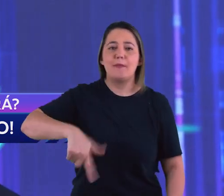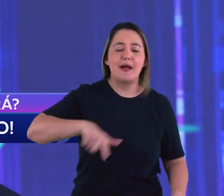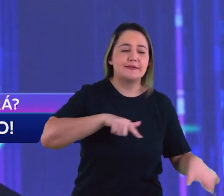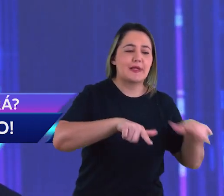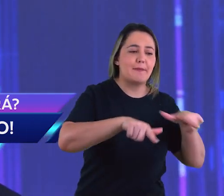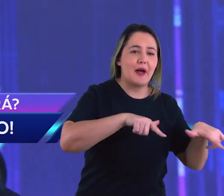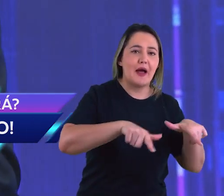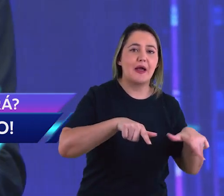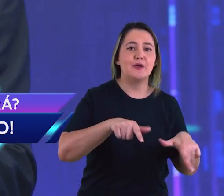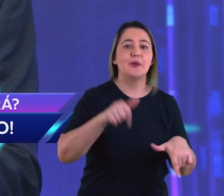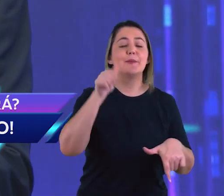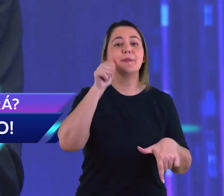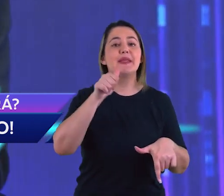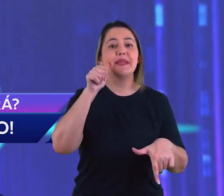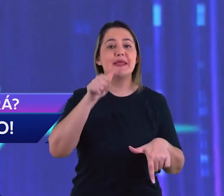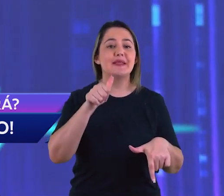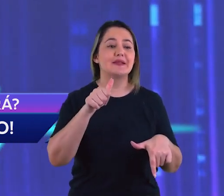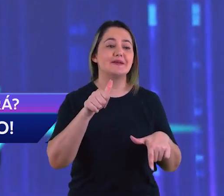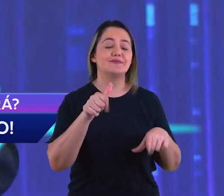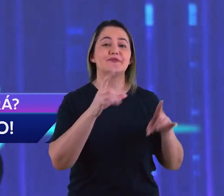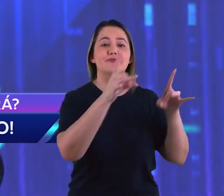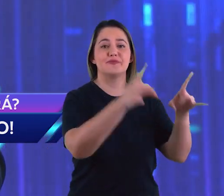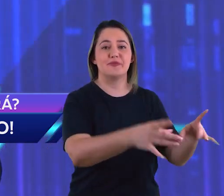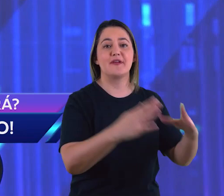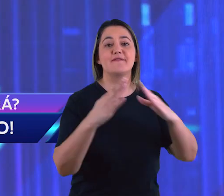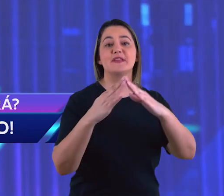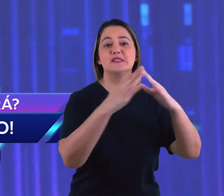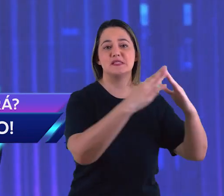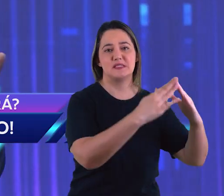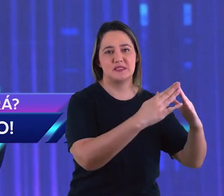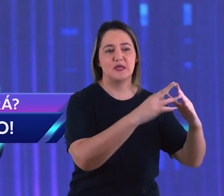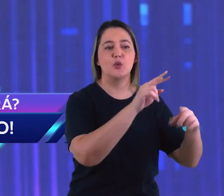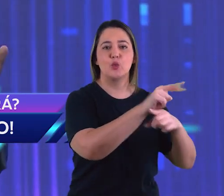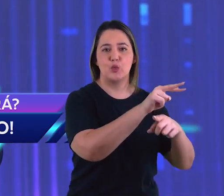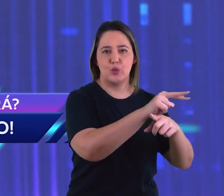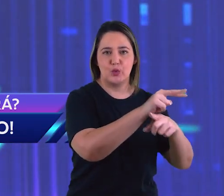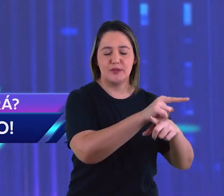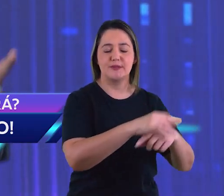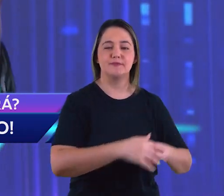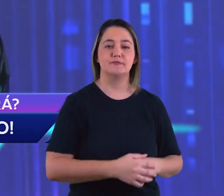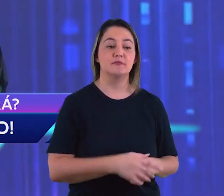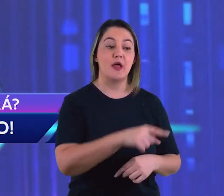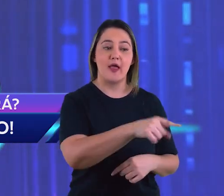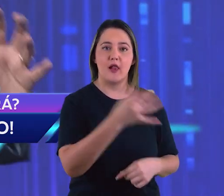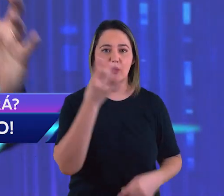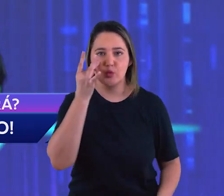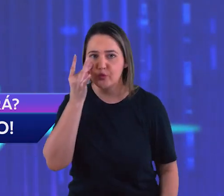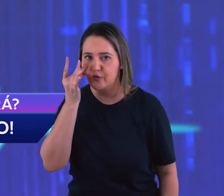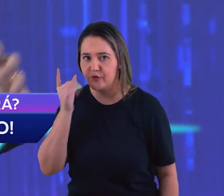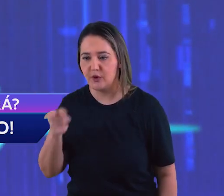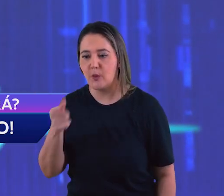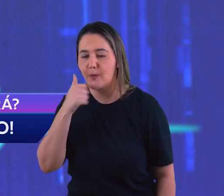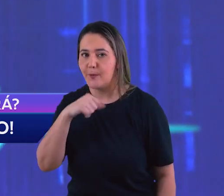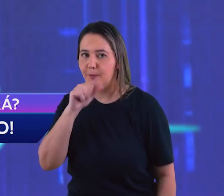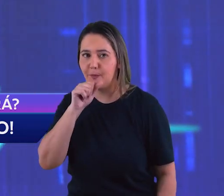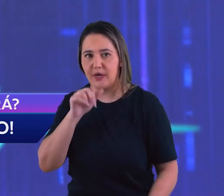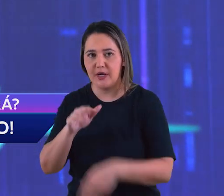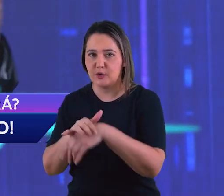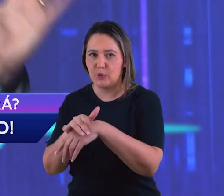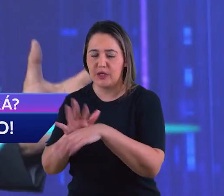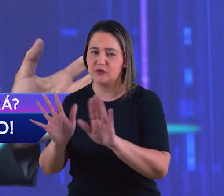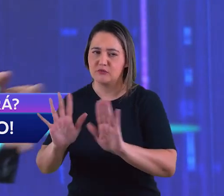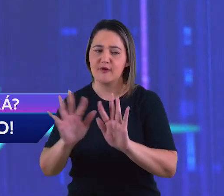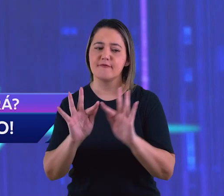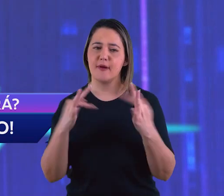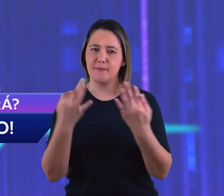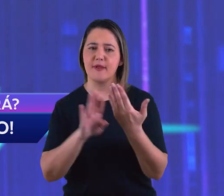seu trabalho, a menina sendo atendida pela vizinha, e ela pouco acompanhou os momentos finais de sofrimento da sua mãe, por